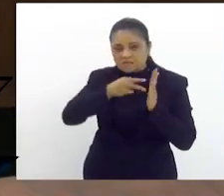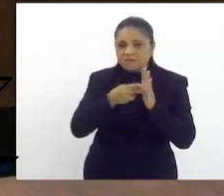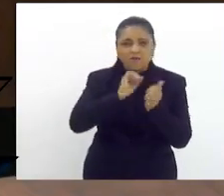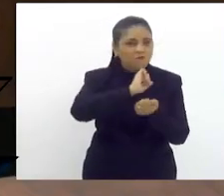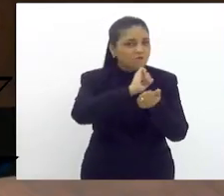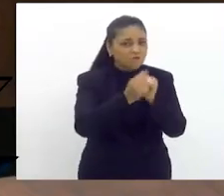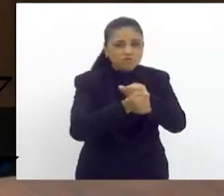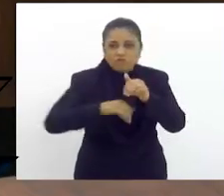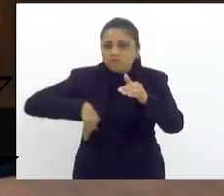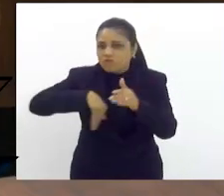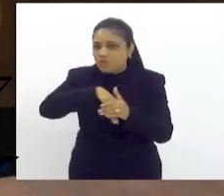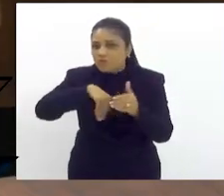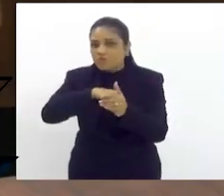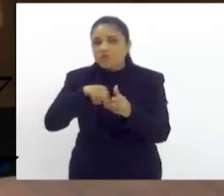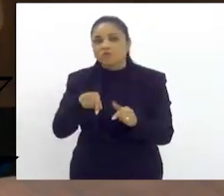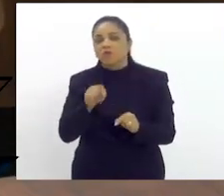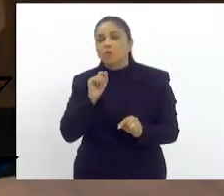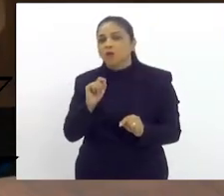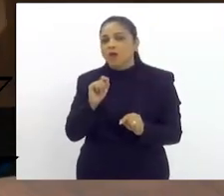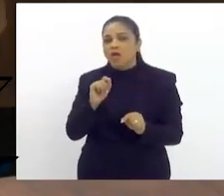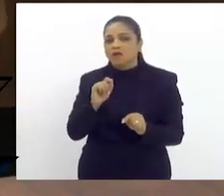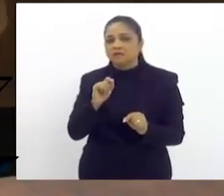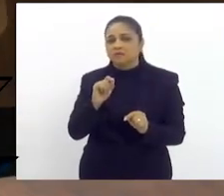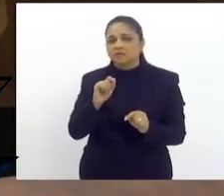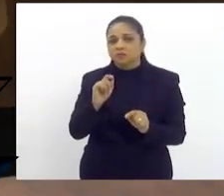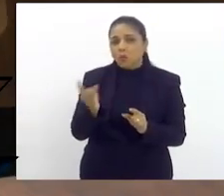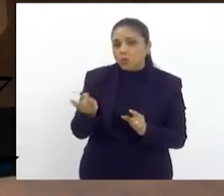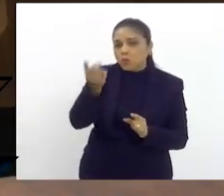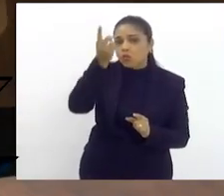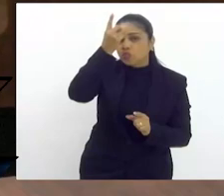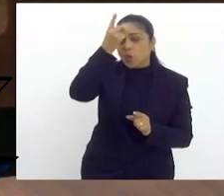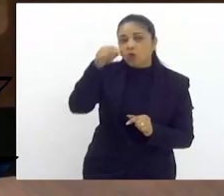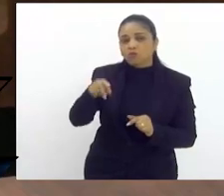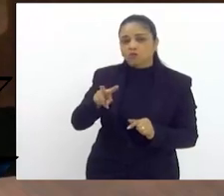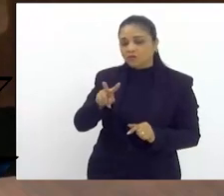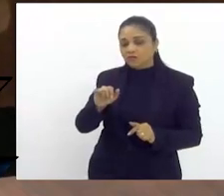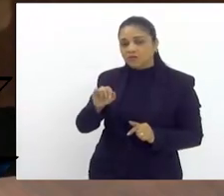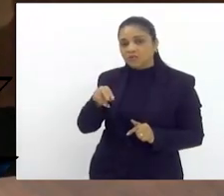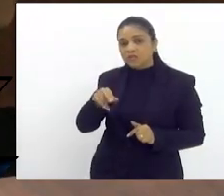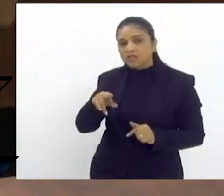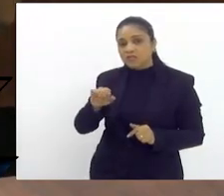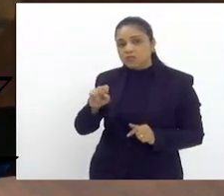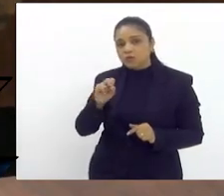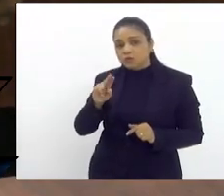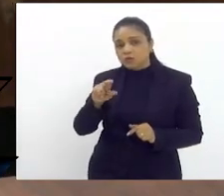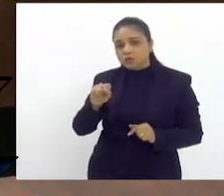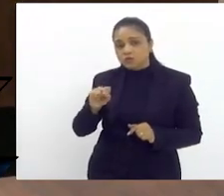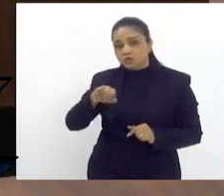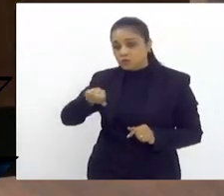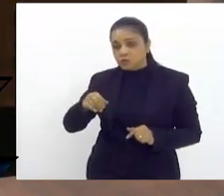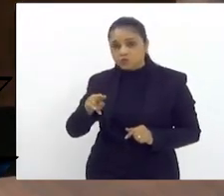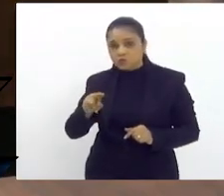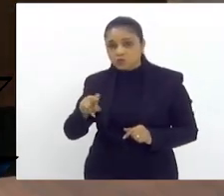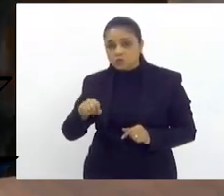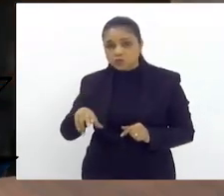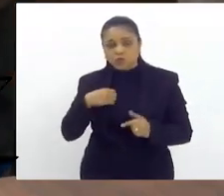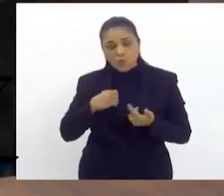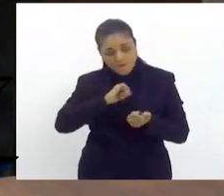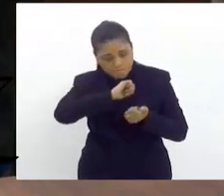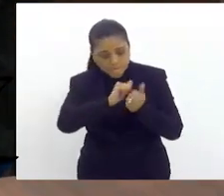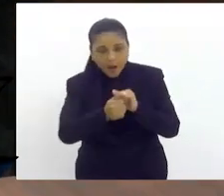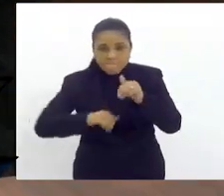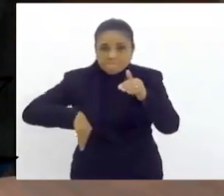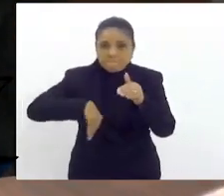eles exploram o talento do Vinícius Júnior ele joga futebol leva alegria